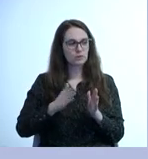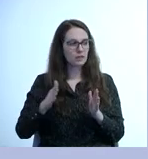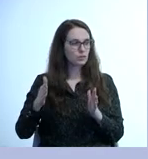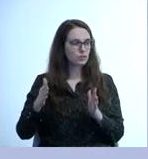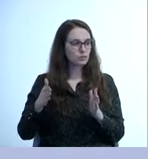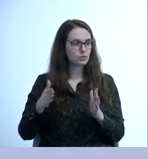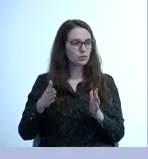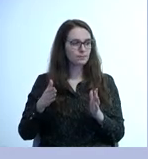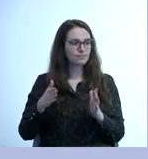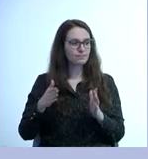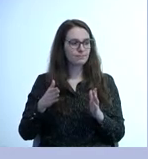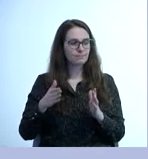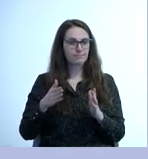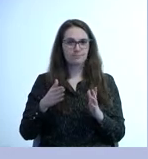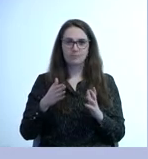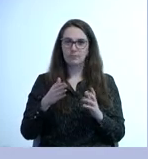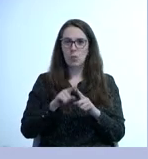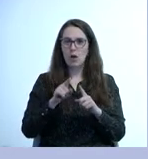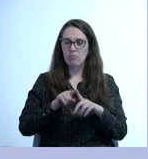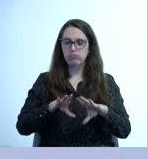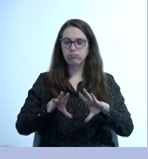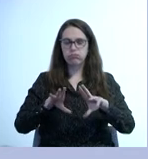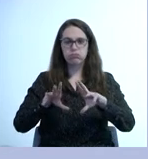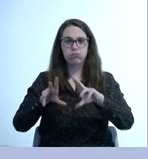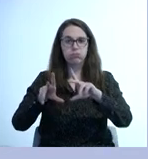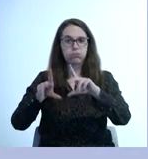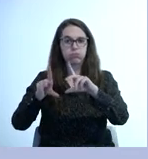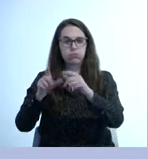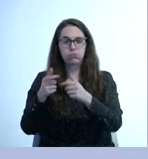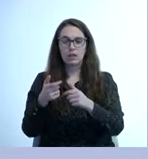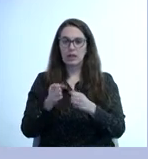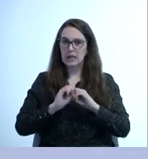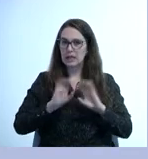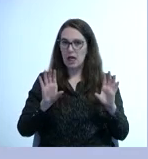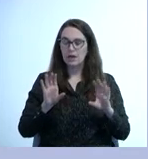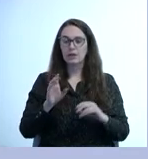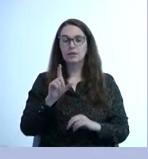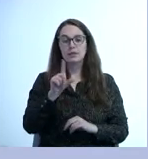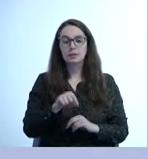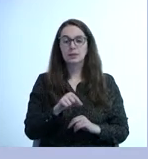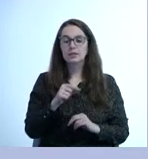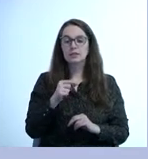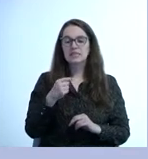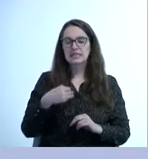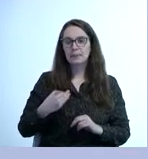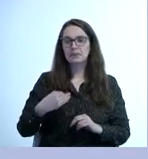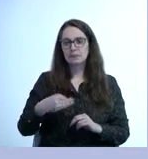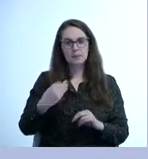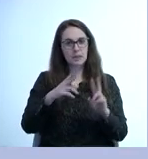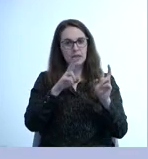de maturação, claro, mas que tem sempre estes temas